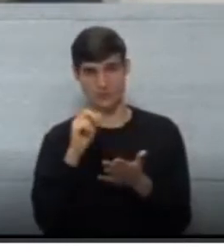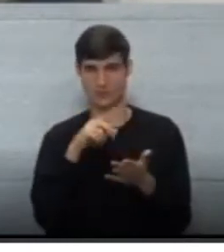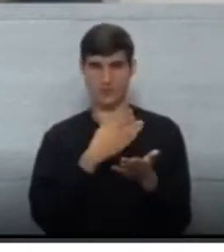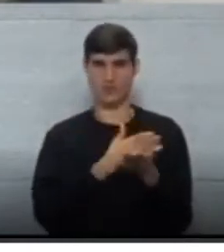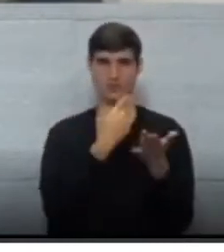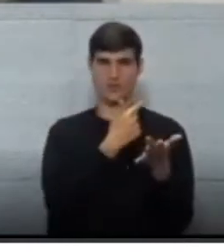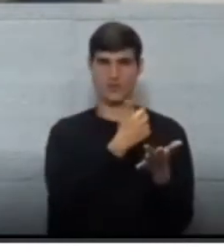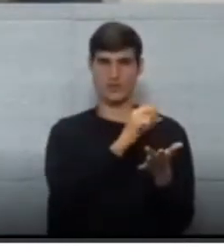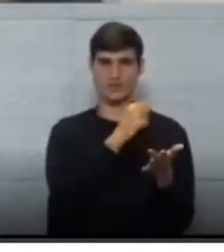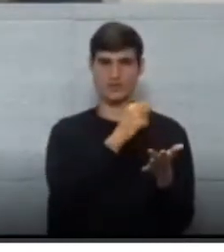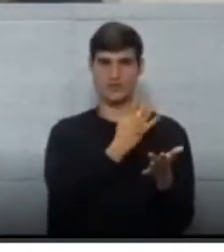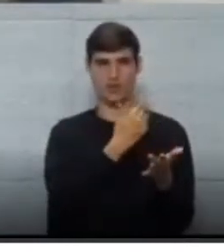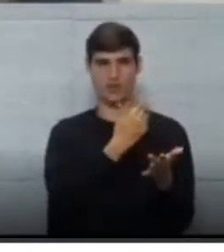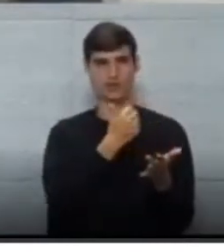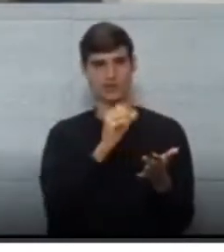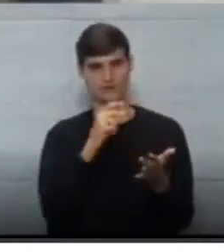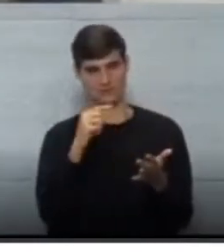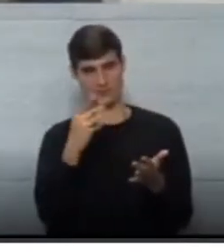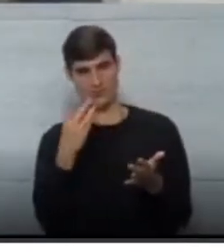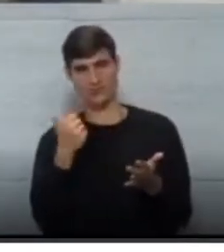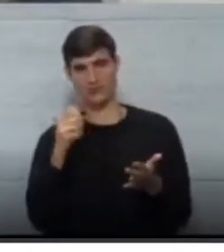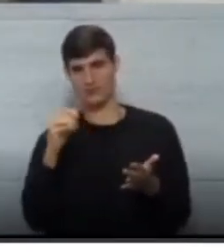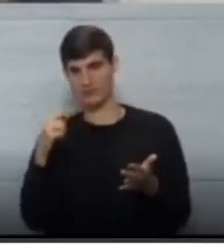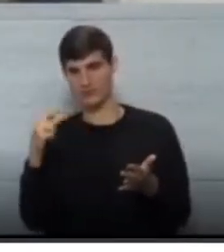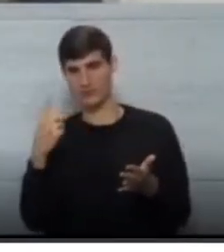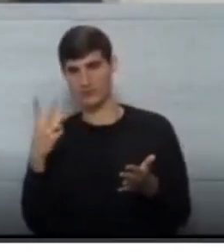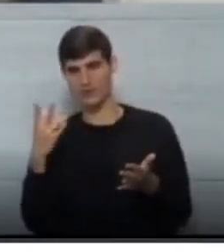a menos 4, agora no 10 a menos 1.